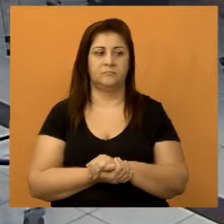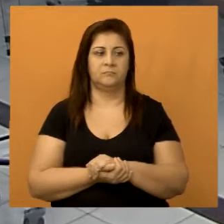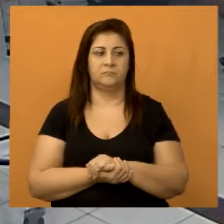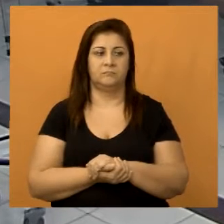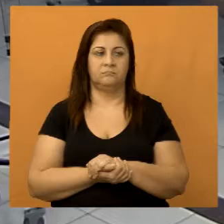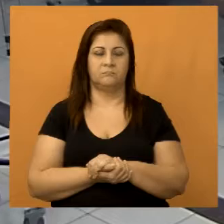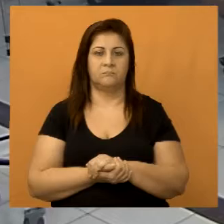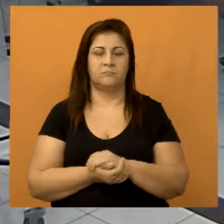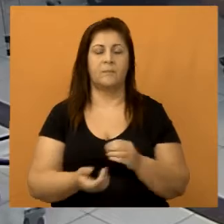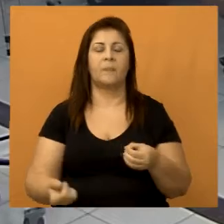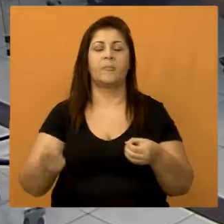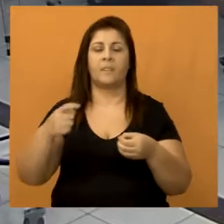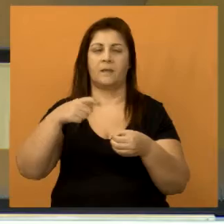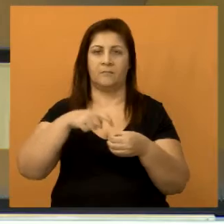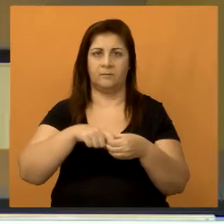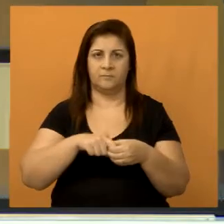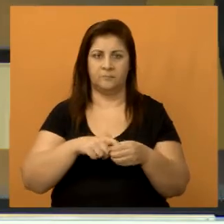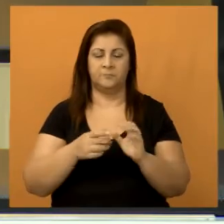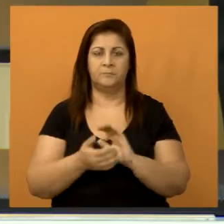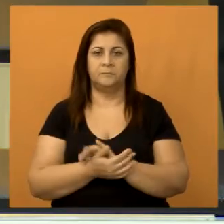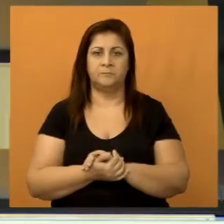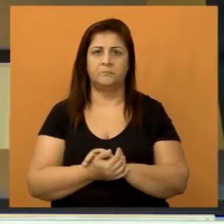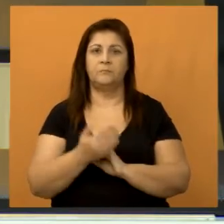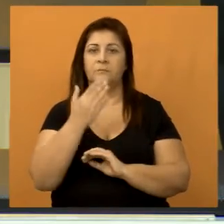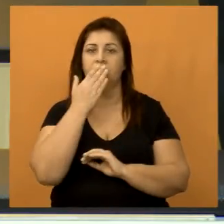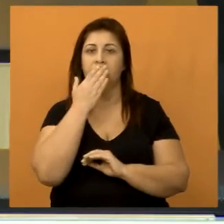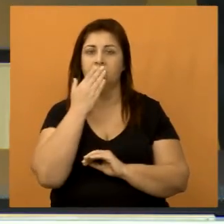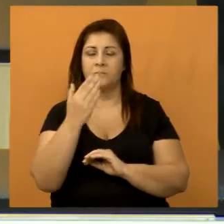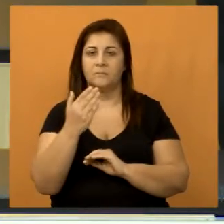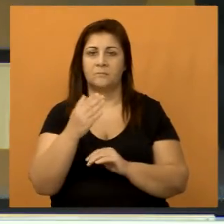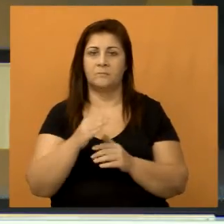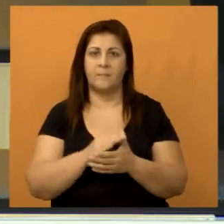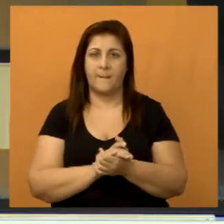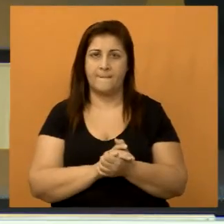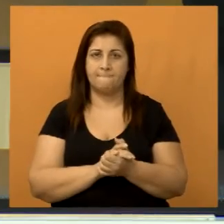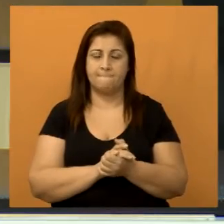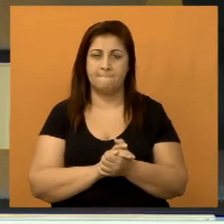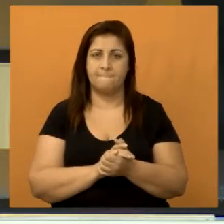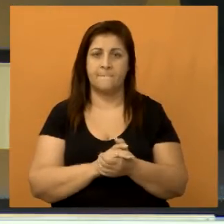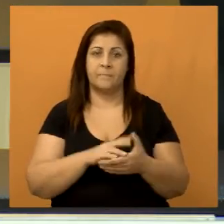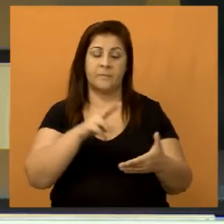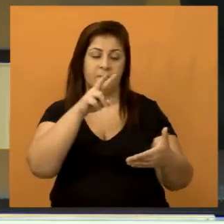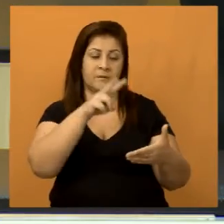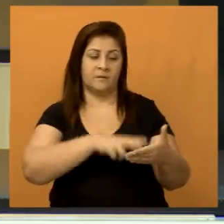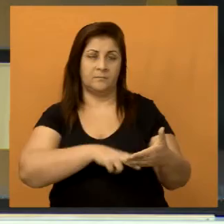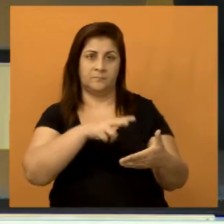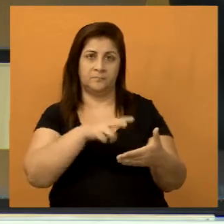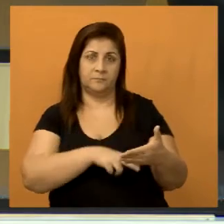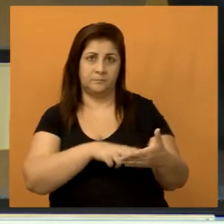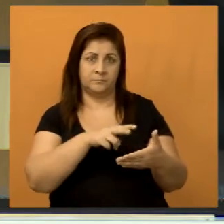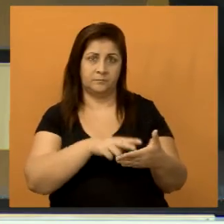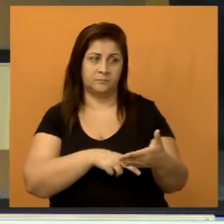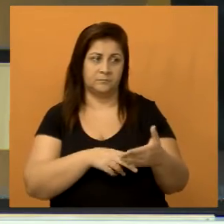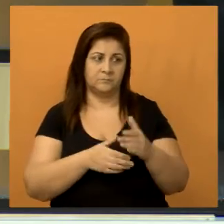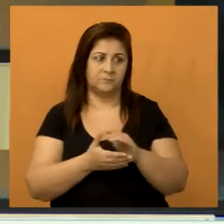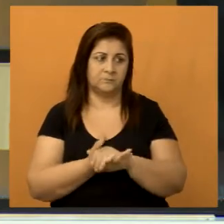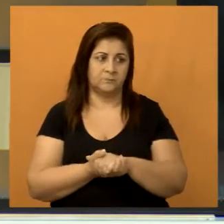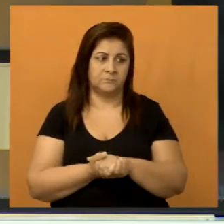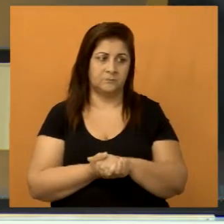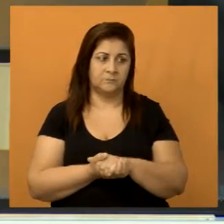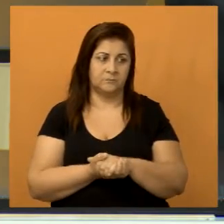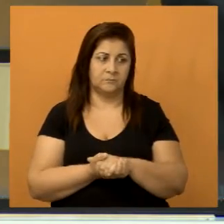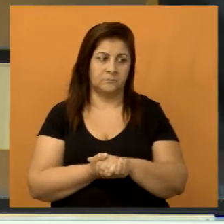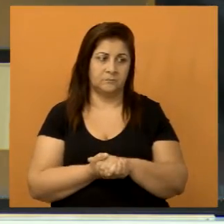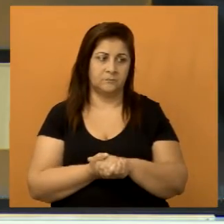Então retomamos então a solicitação do pedido para fazer então a leitura e como já estava preparado para essa defesa